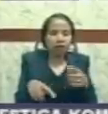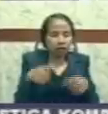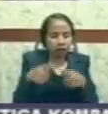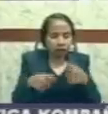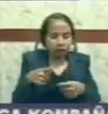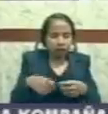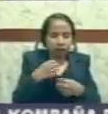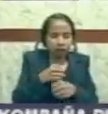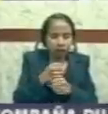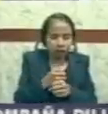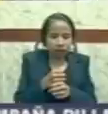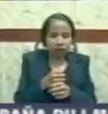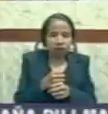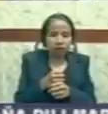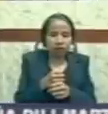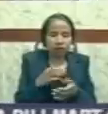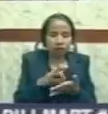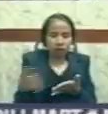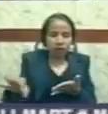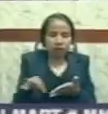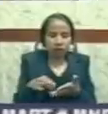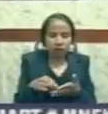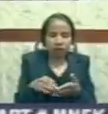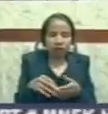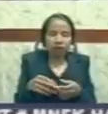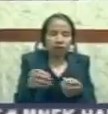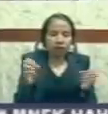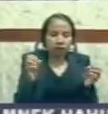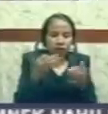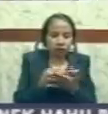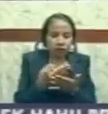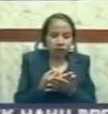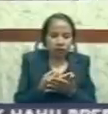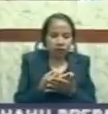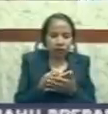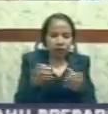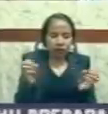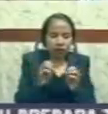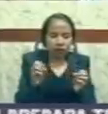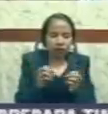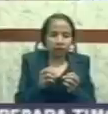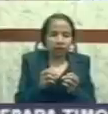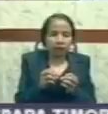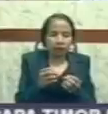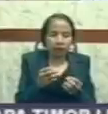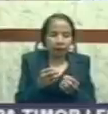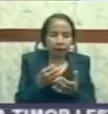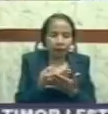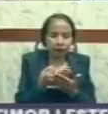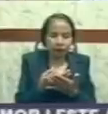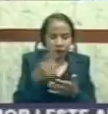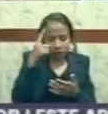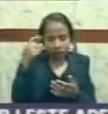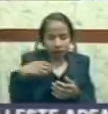rala fala conta. Tô aí com uma deteta de hancata receitas não consolidado. E lá ia balanço entre orçamento, né? Tama nem a minha